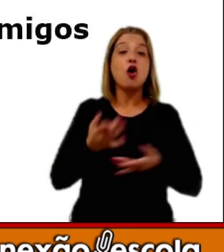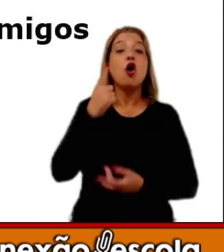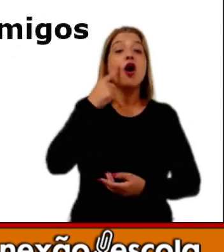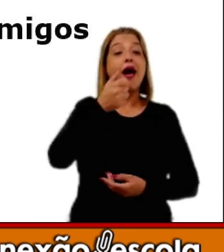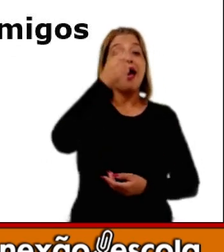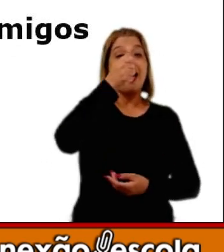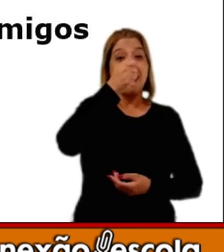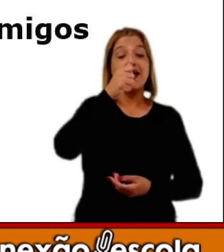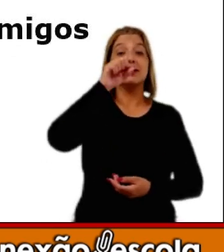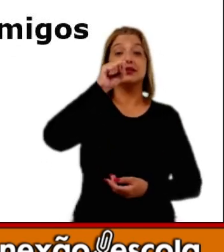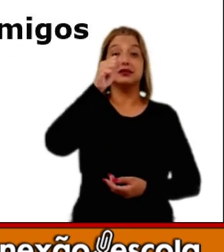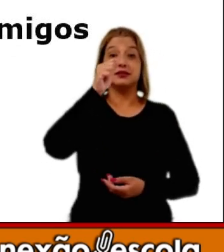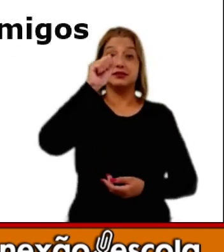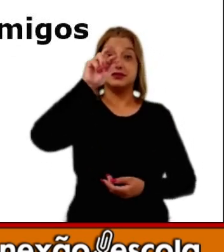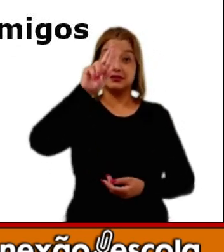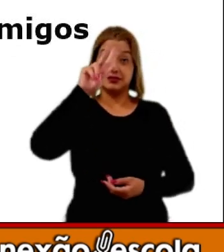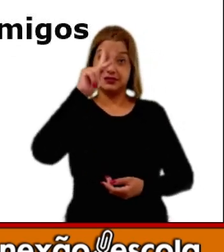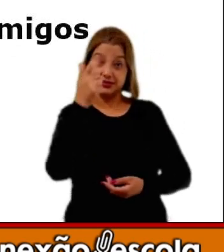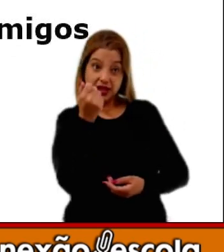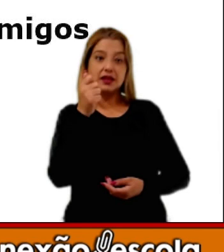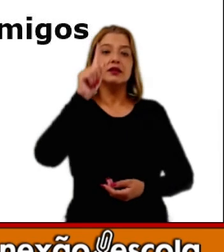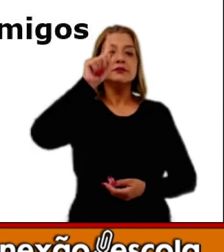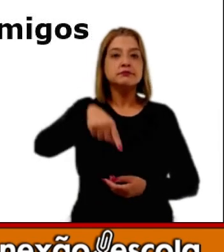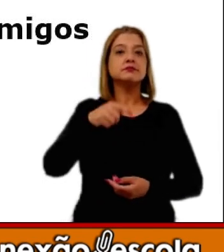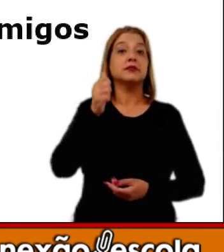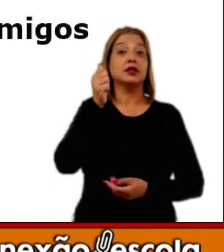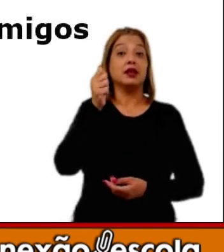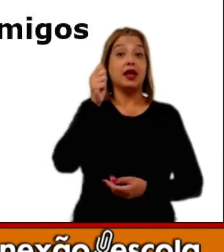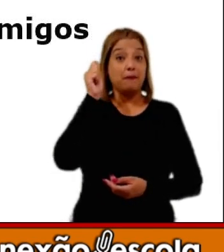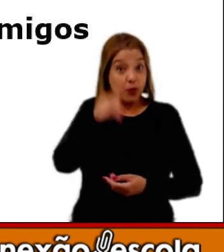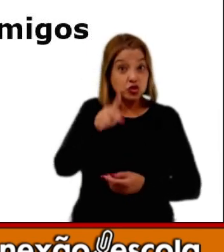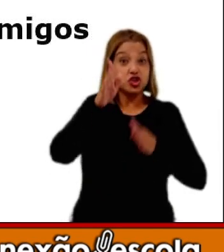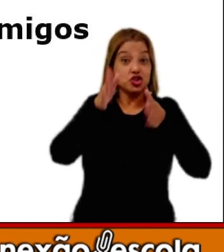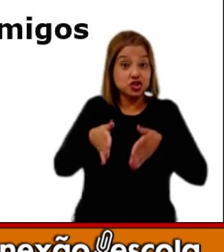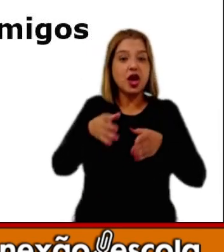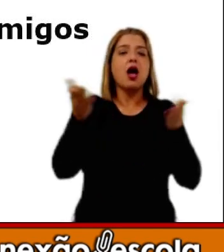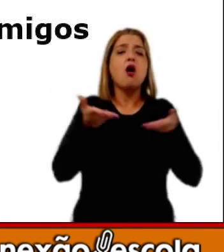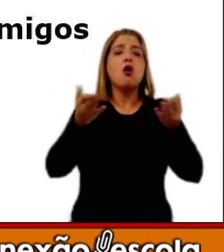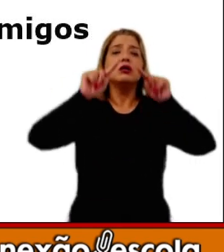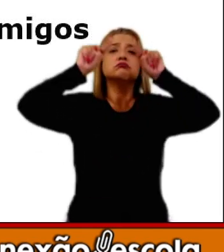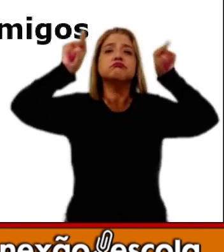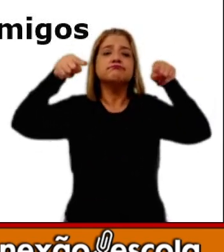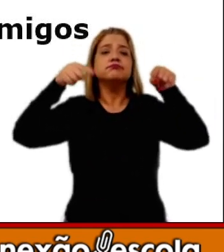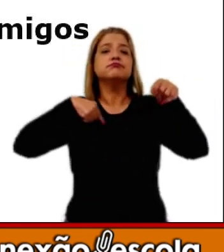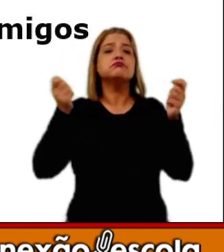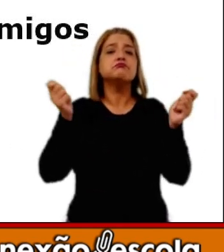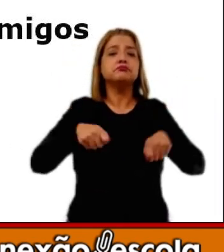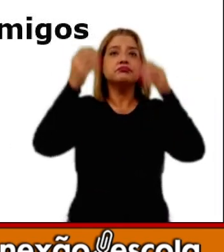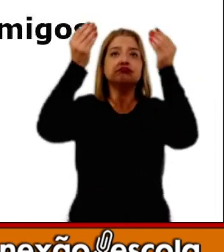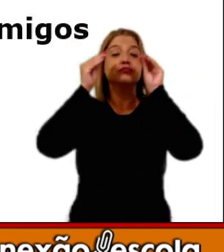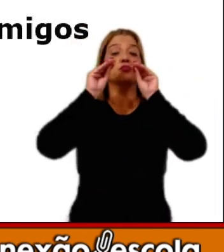na letra A Sara serra slidehare para está aposentado e entre parênteses Qual dos três conectivos